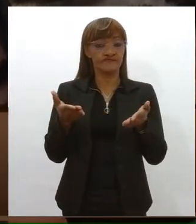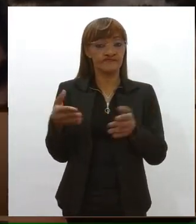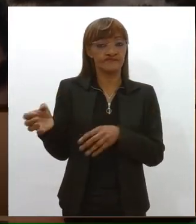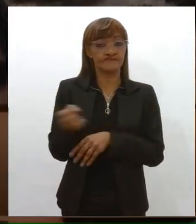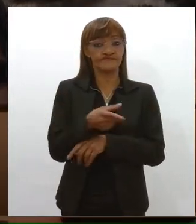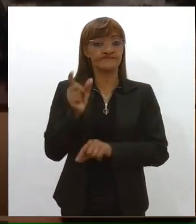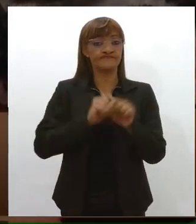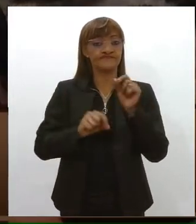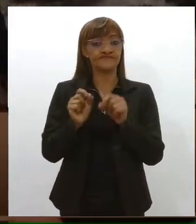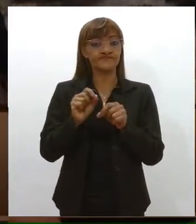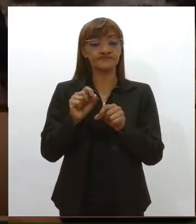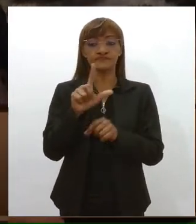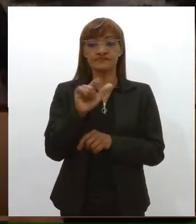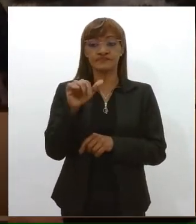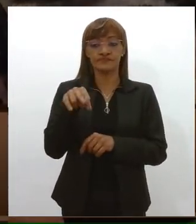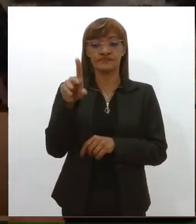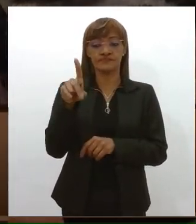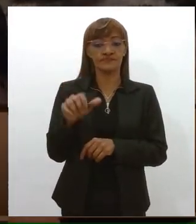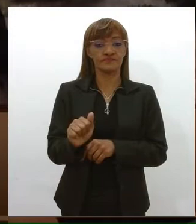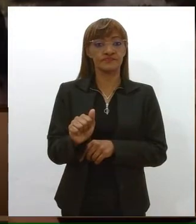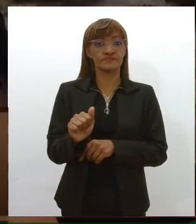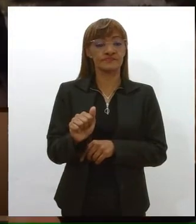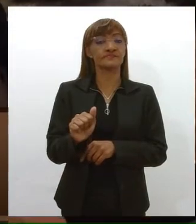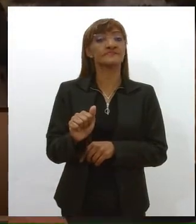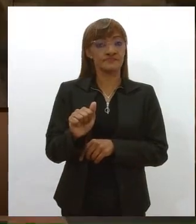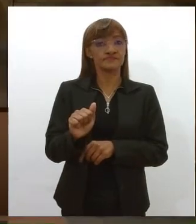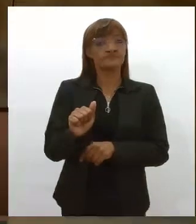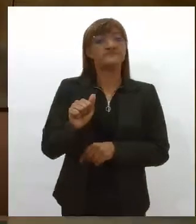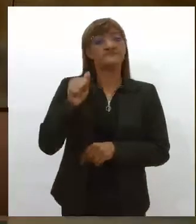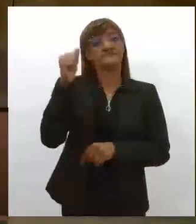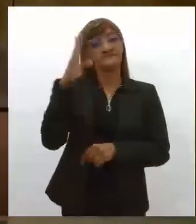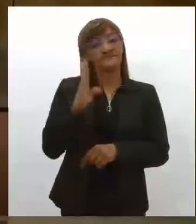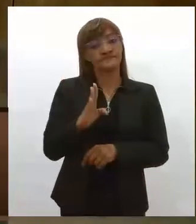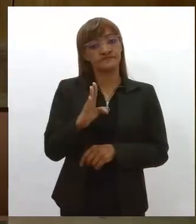de Linda Brasil, a primeira deputada trans de Sergipe.